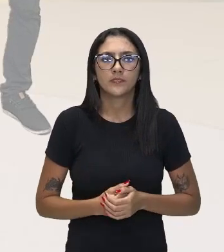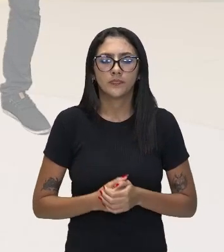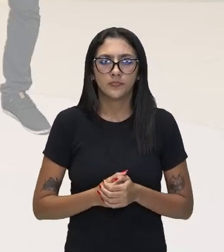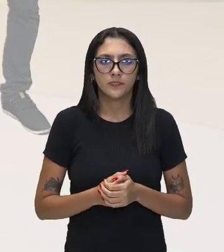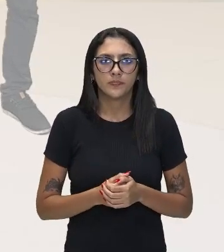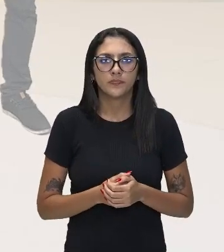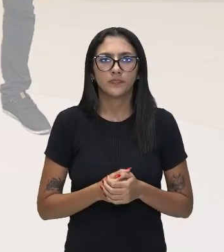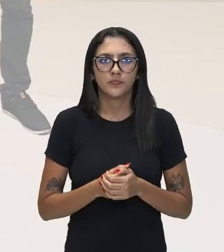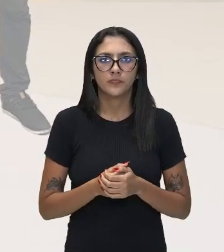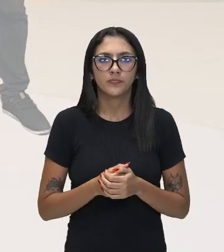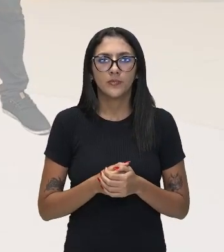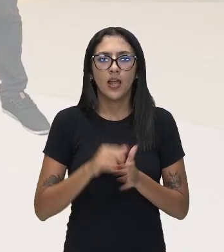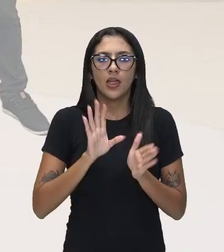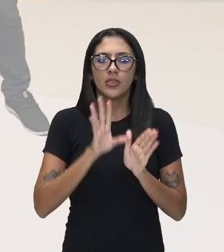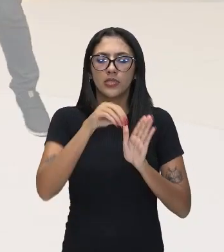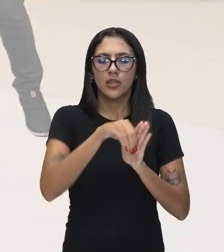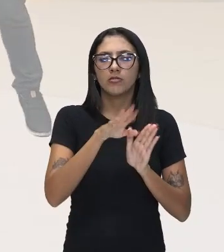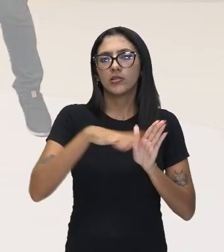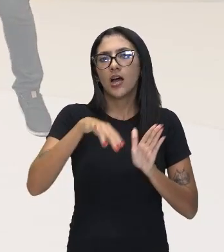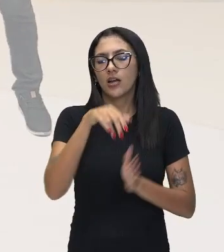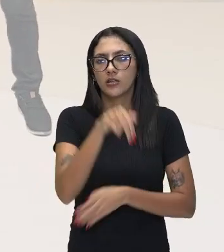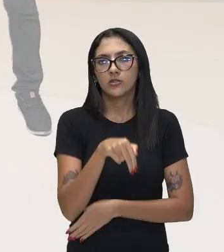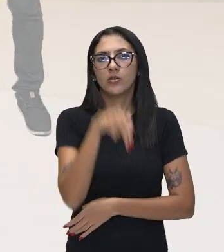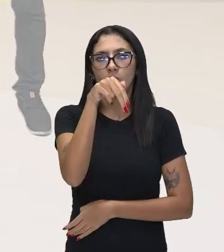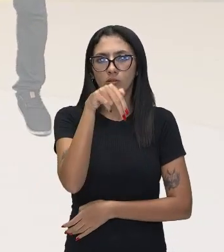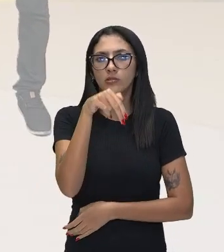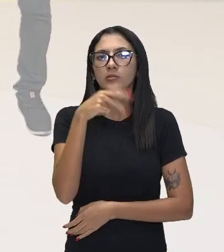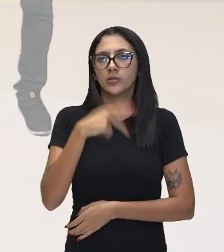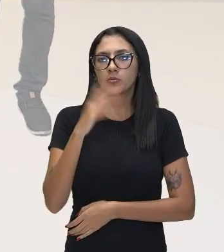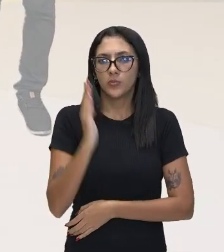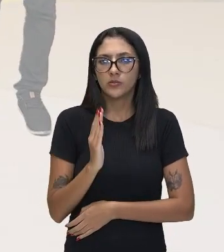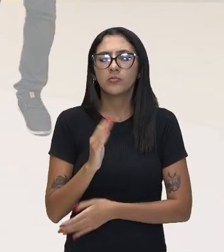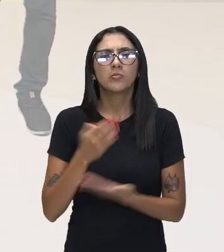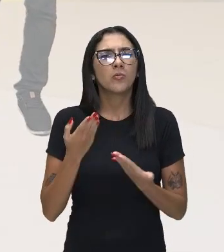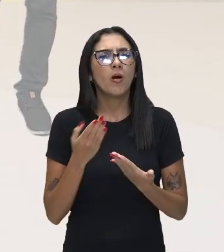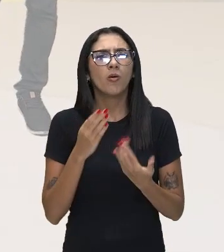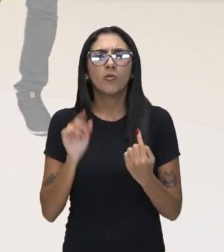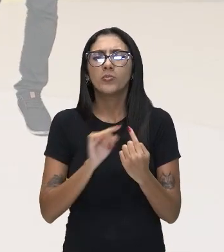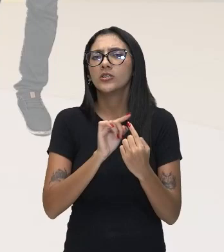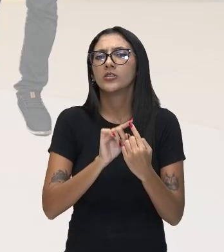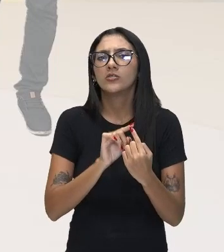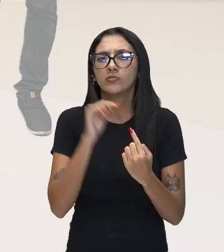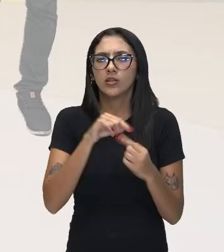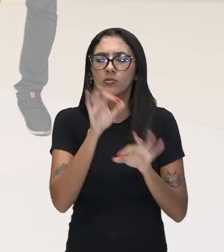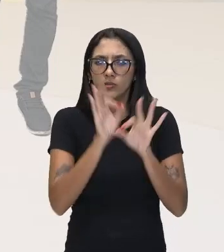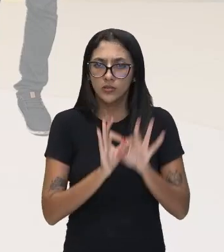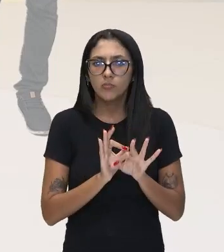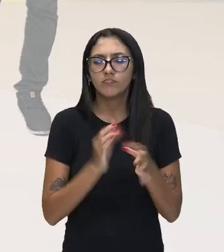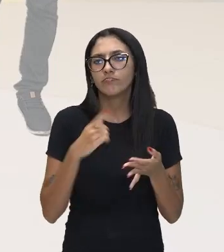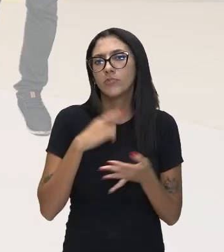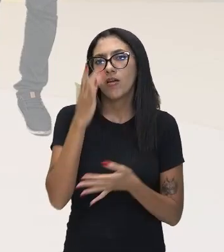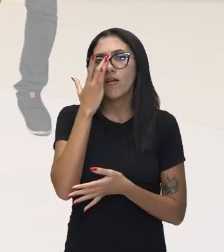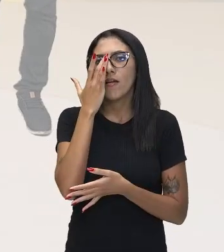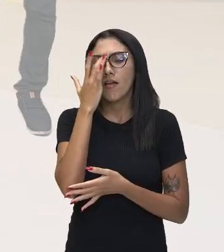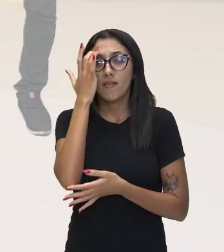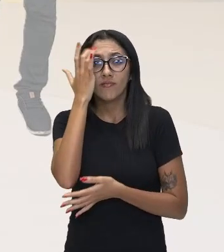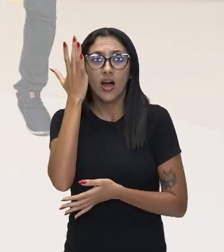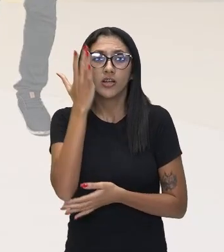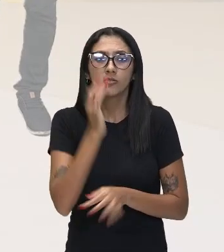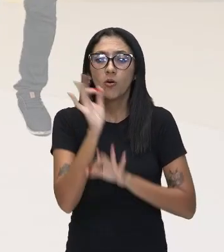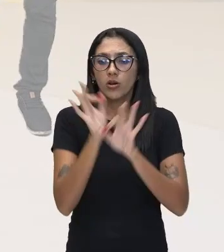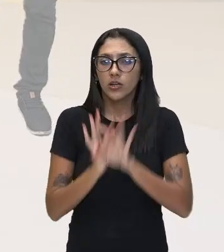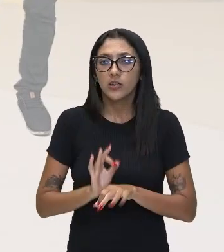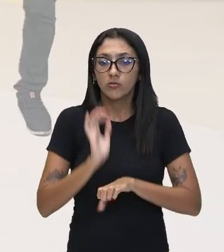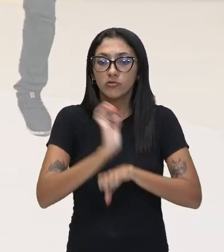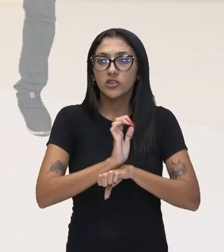dentro da chamada região norte do país. O propósito dessa regionalização é facilitar a administração do Estado, professor Eberson.